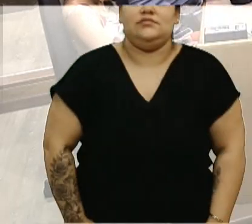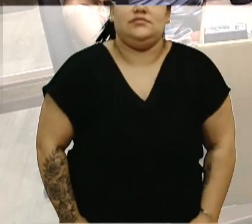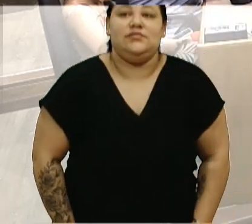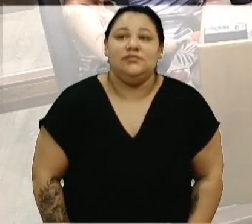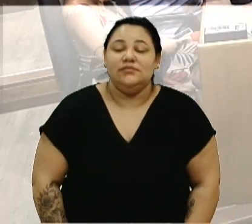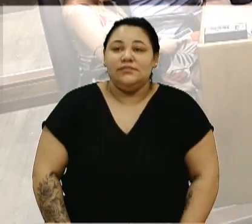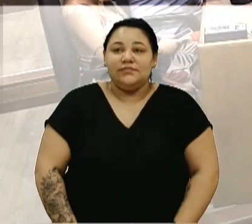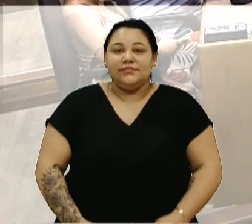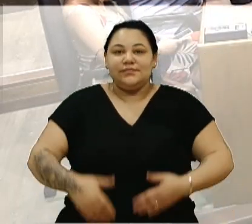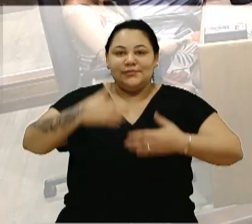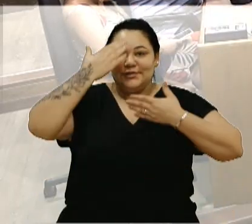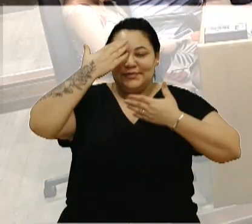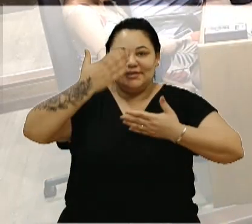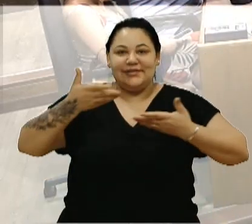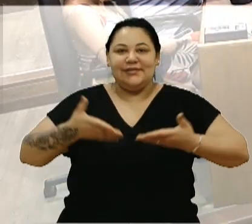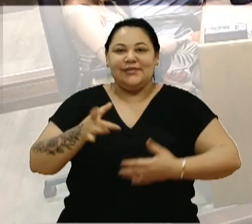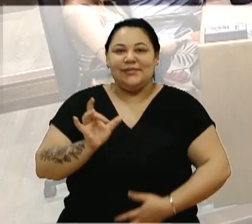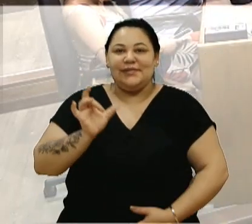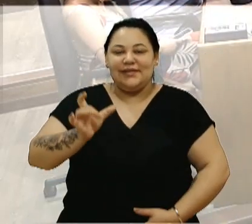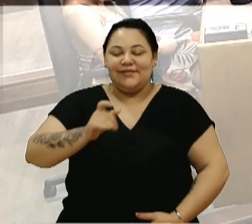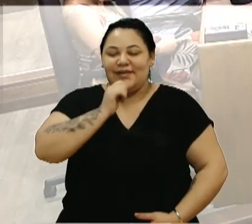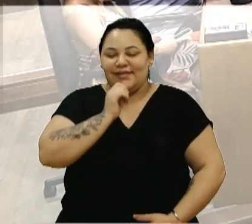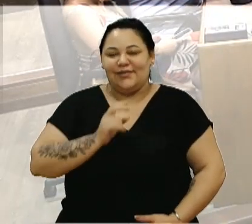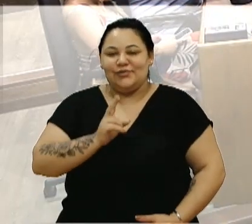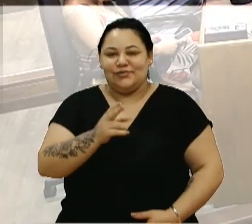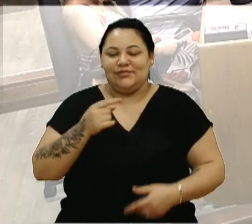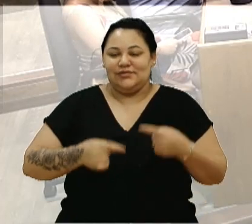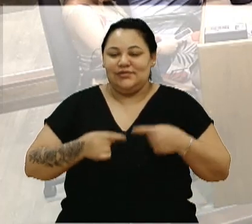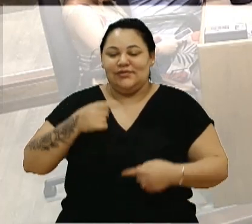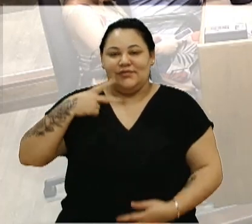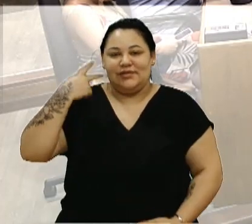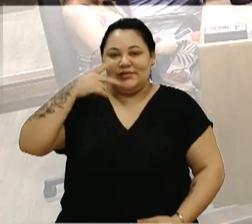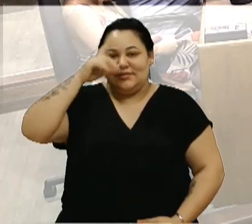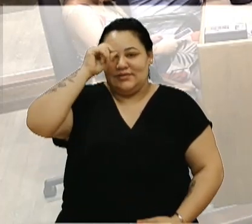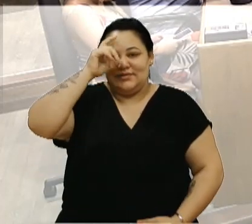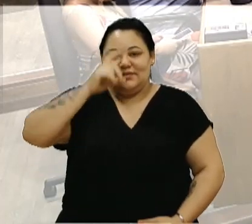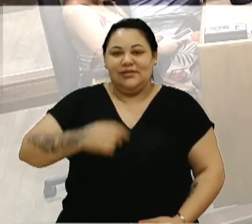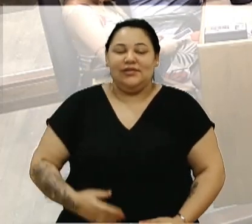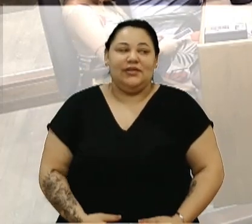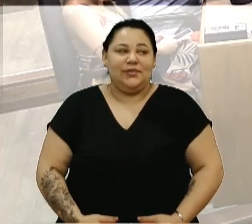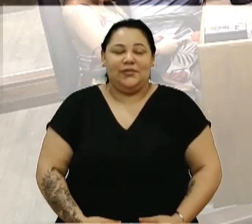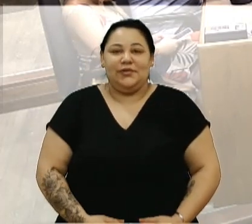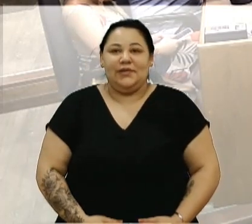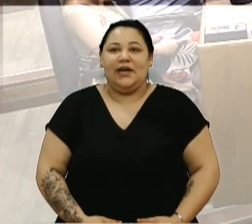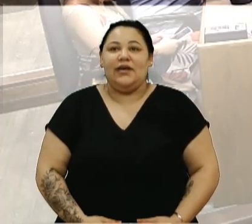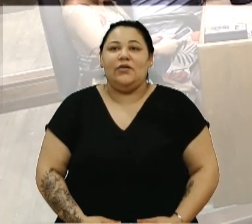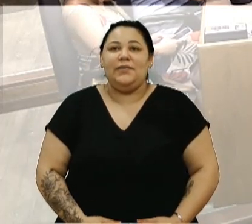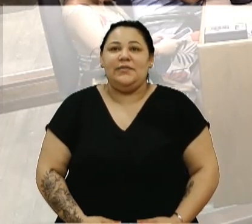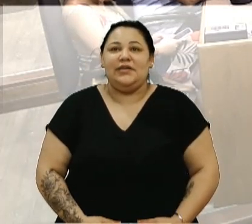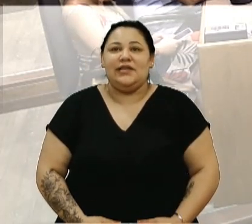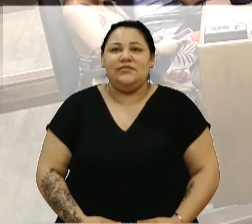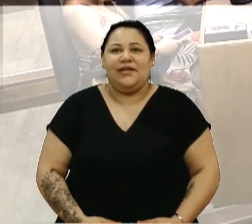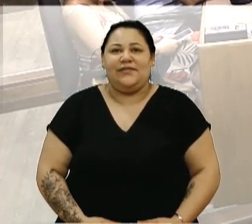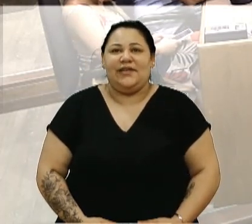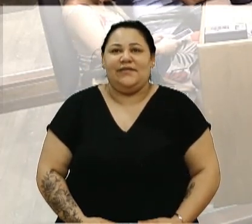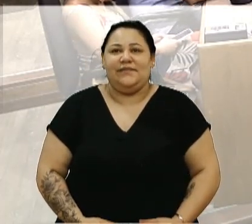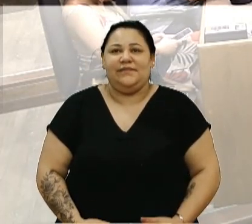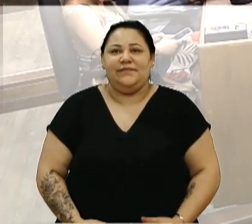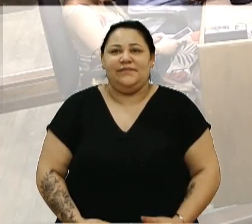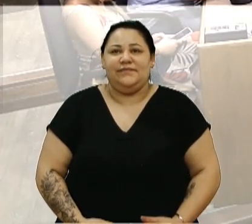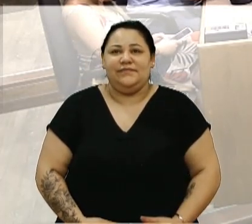Muito obrigada. Com a palavra ainda em discussão, vereador Scalco. Quando possível, à parte, vereador Scalco. Sim, de